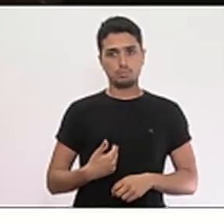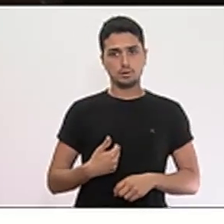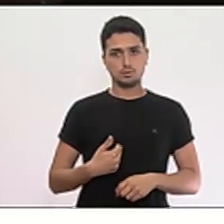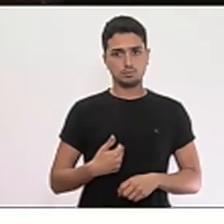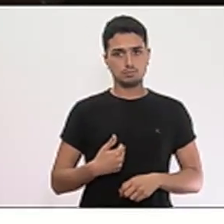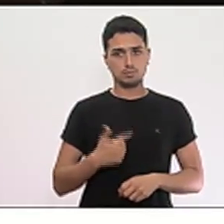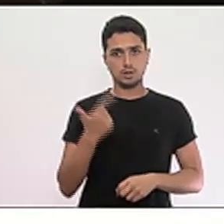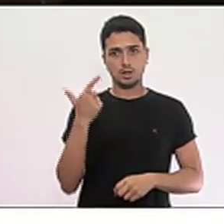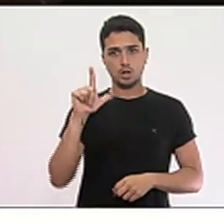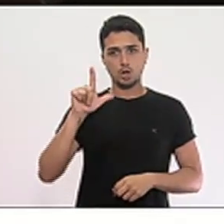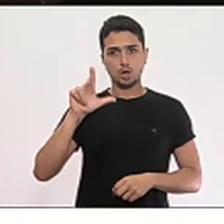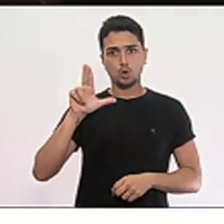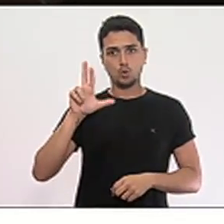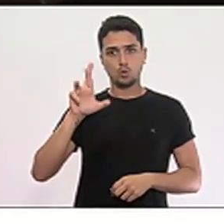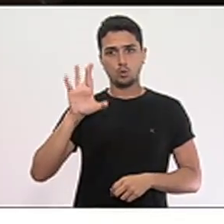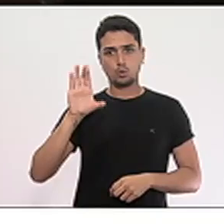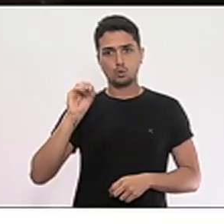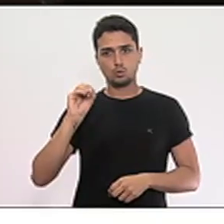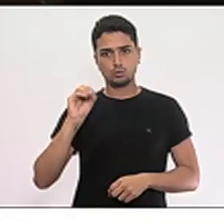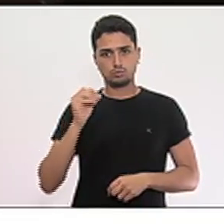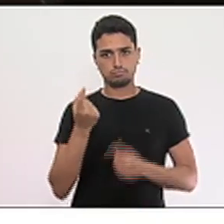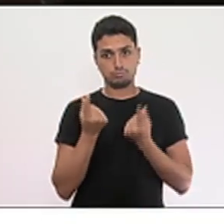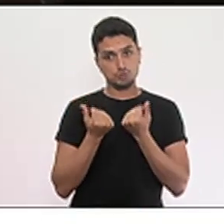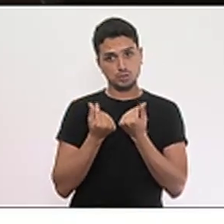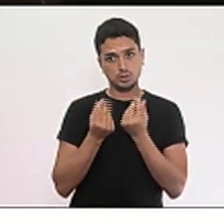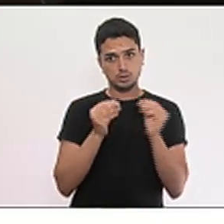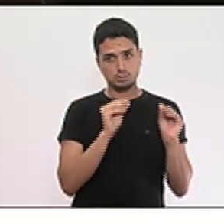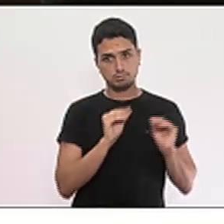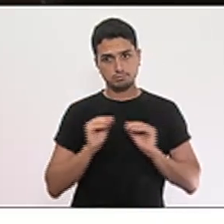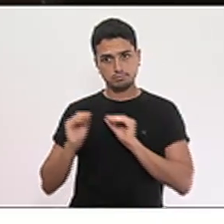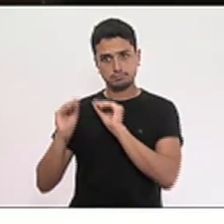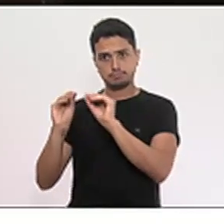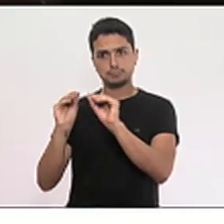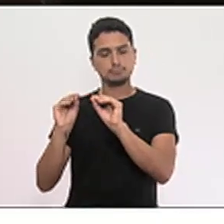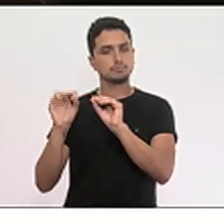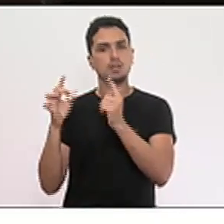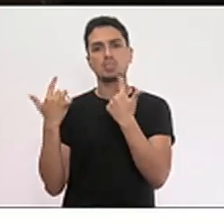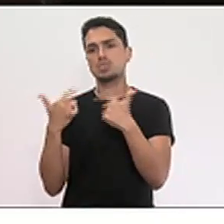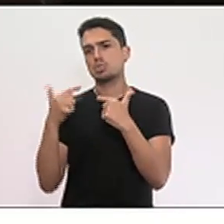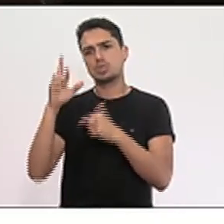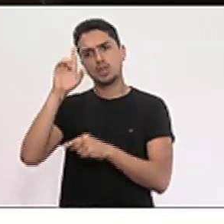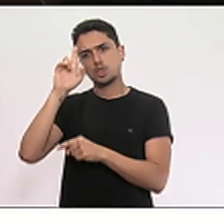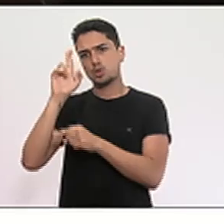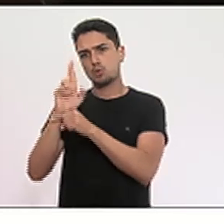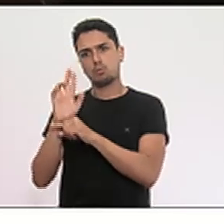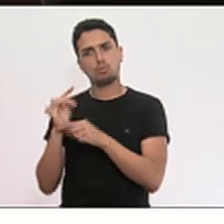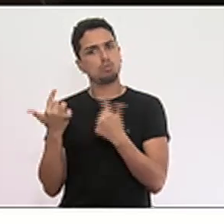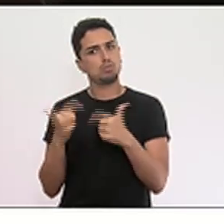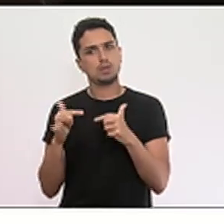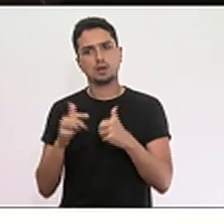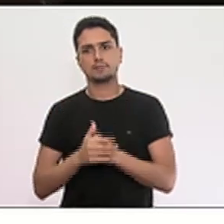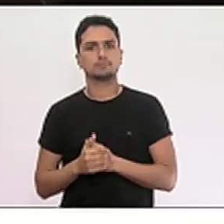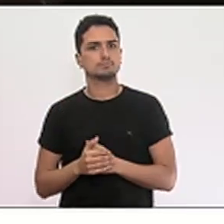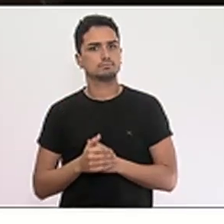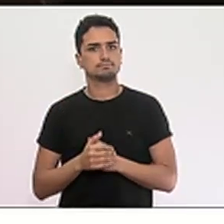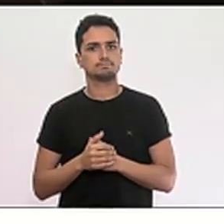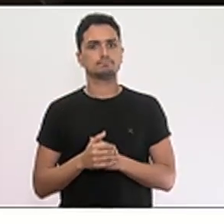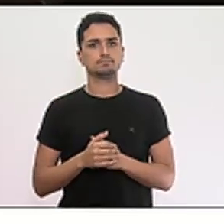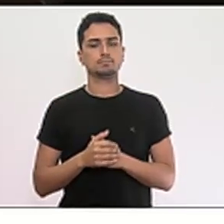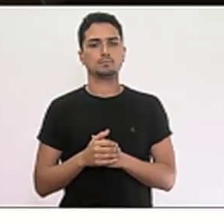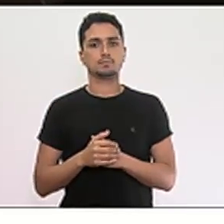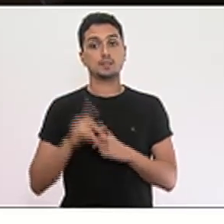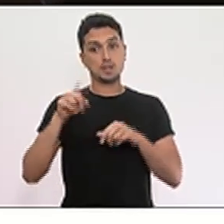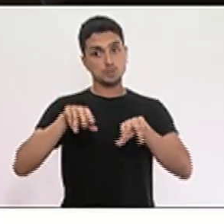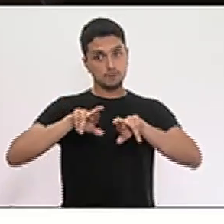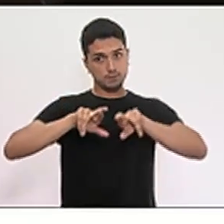público não tem dono. O lucro público serve para aumentar a cobertura dos serviços. Essa é a diferença entre